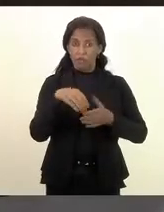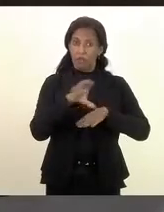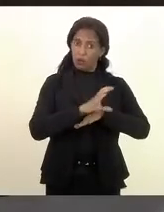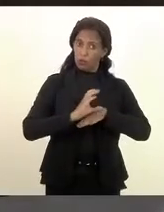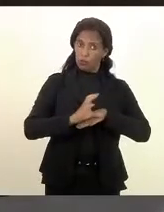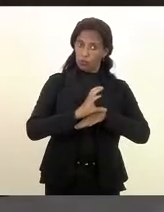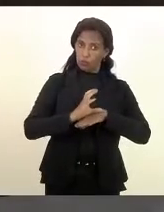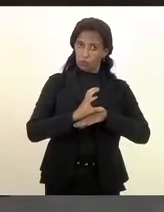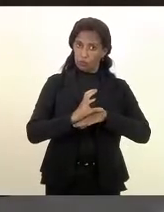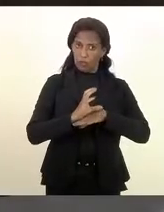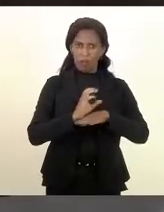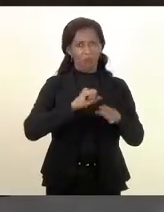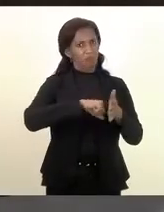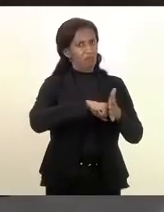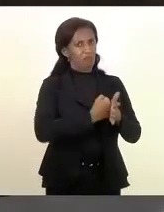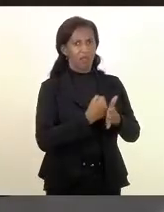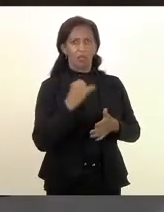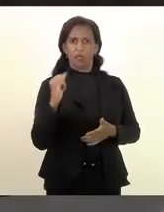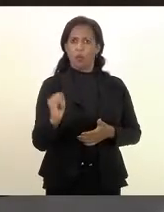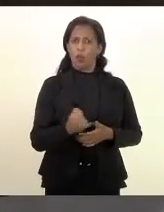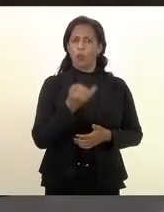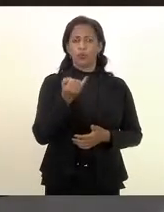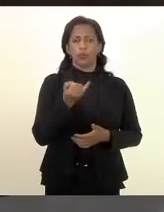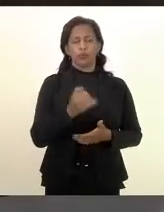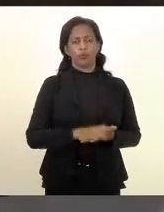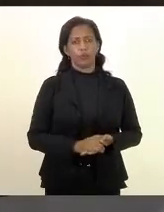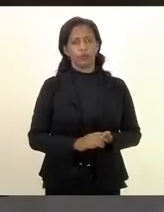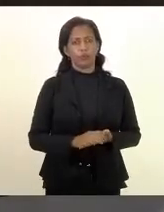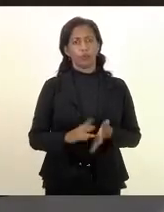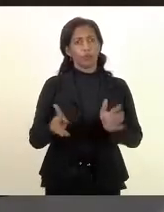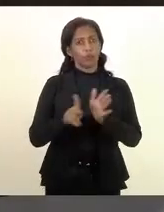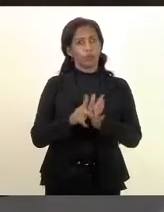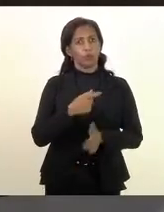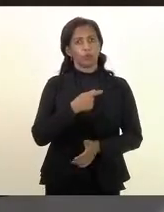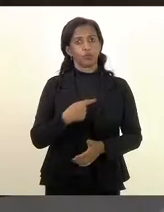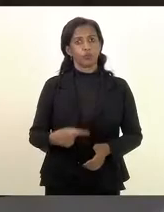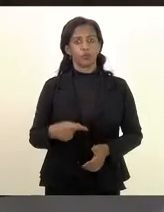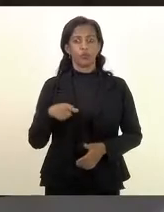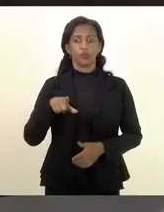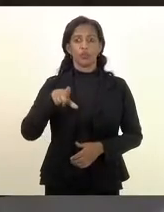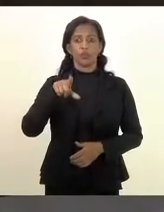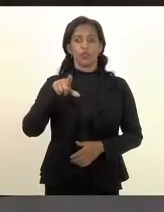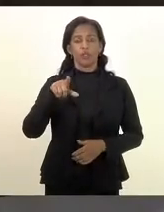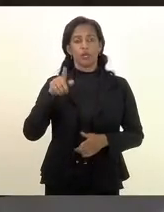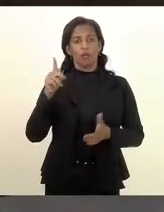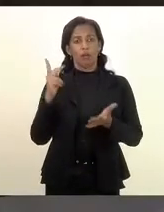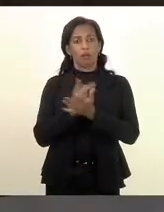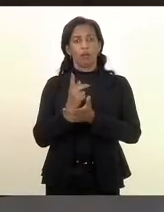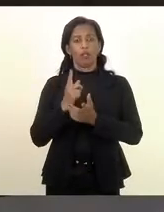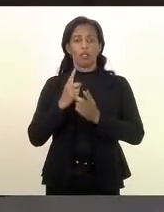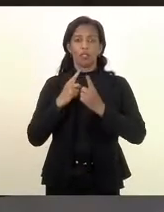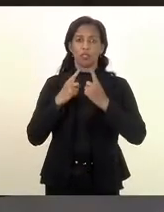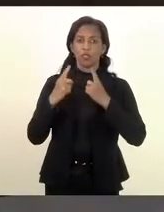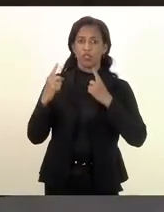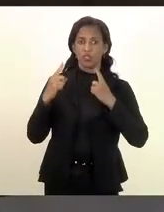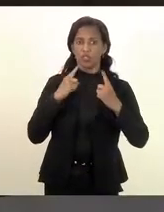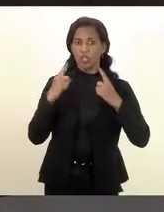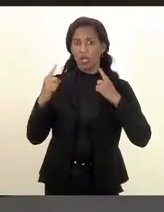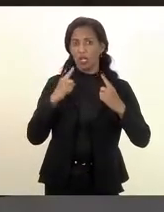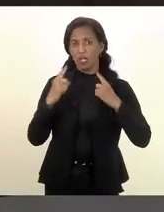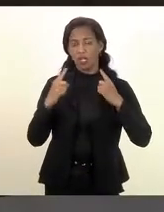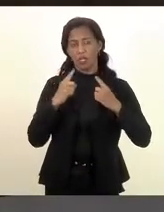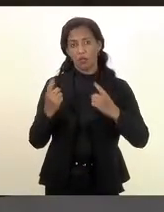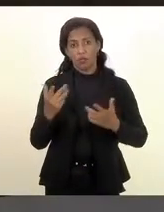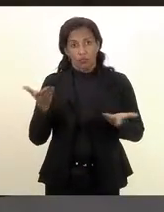veda a oportunidade de que o próprio governo estabeleça esse diálogo deputado Paul Bell por exemplo a excelência discute segurança